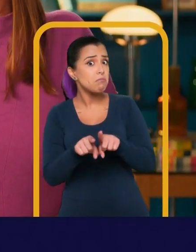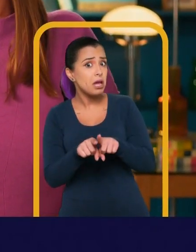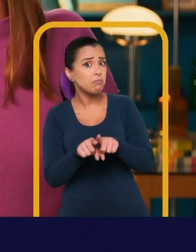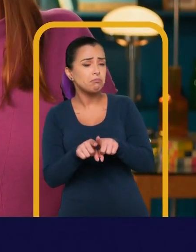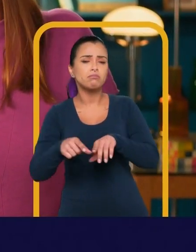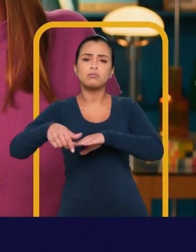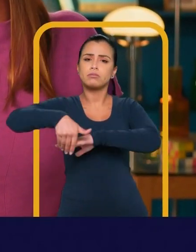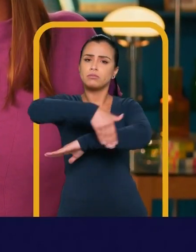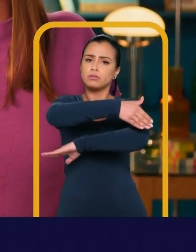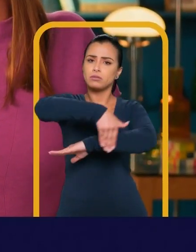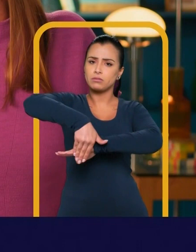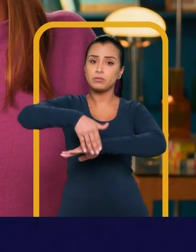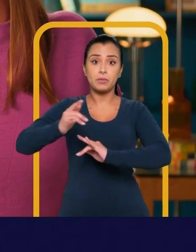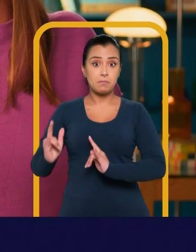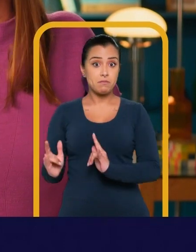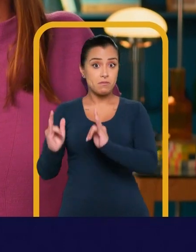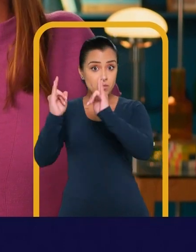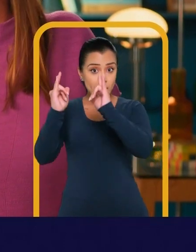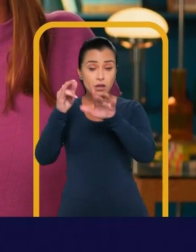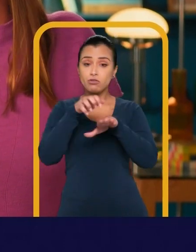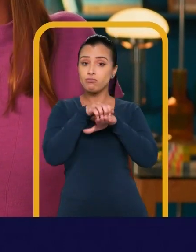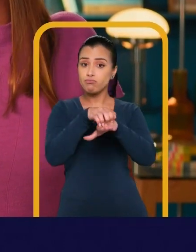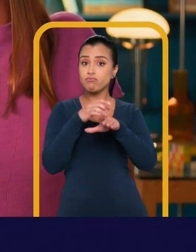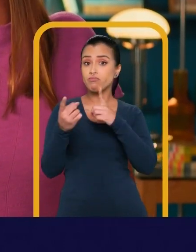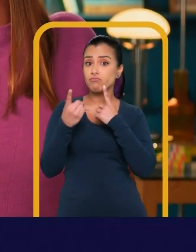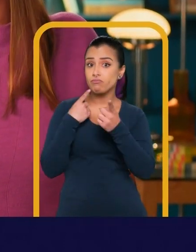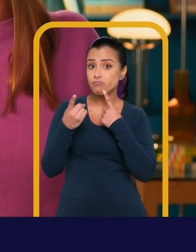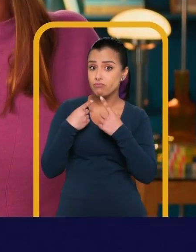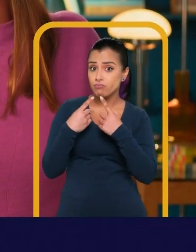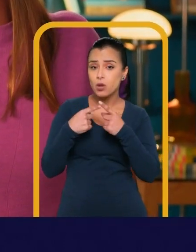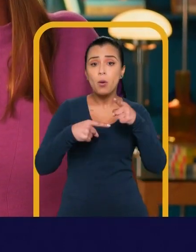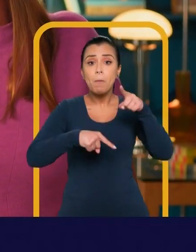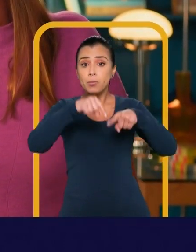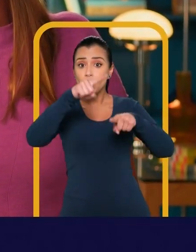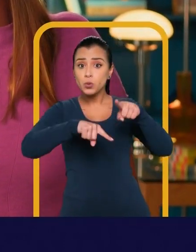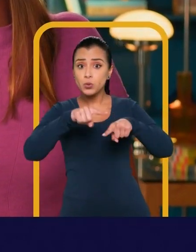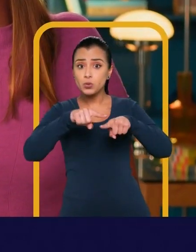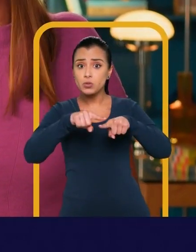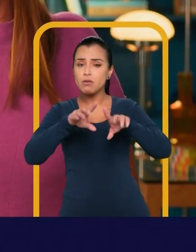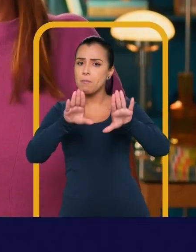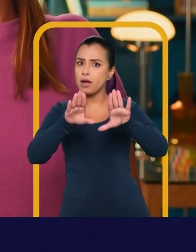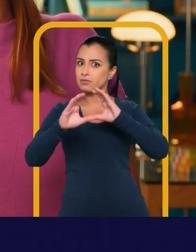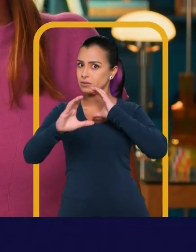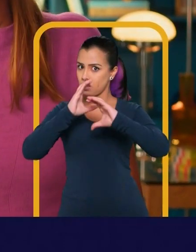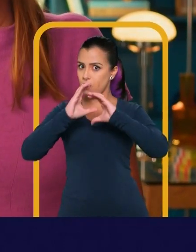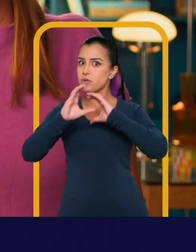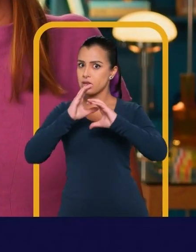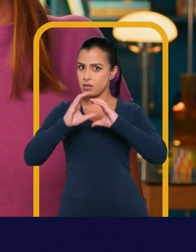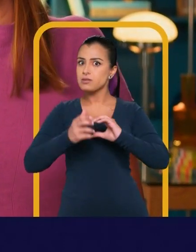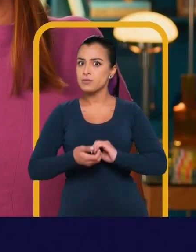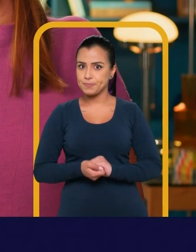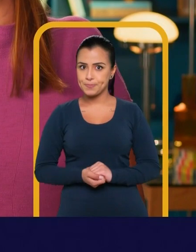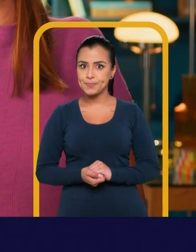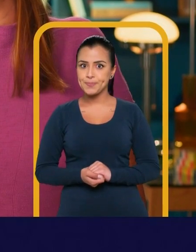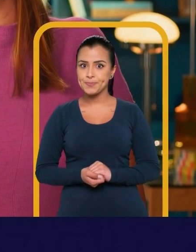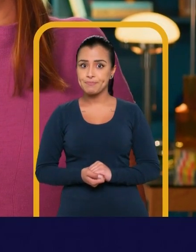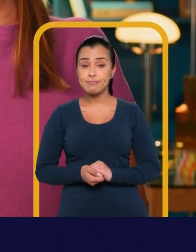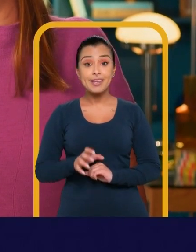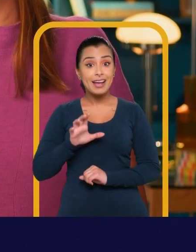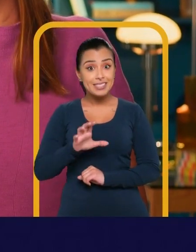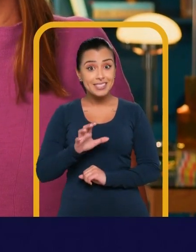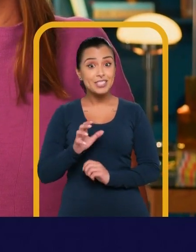lugares. Nas calçadas, prédios, no transporte, nos produtos e nos meios de